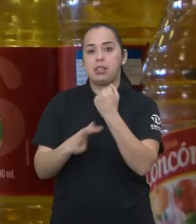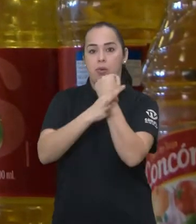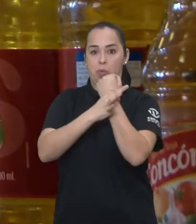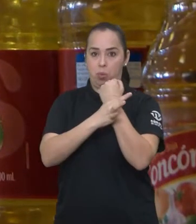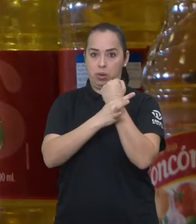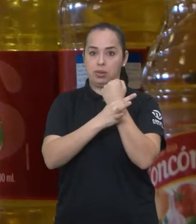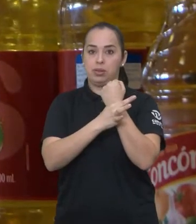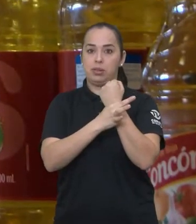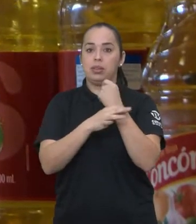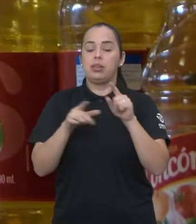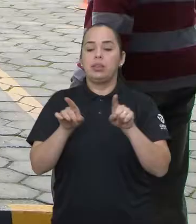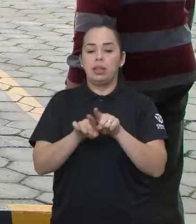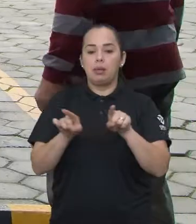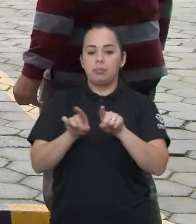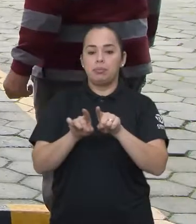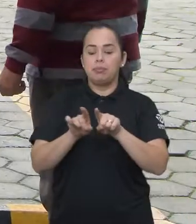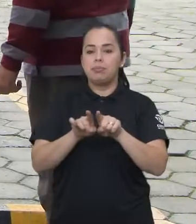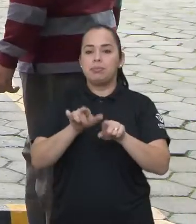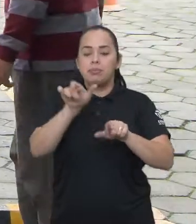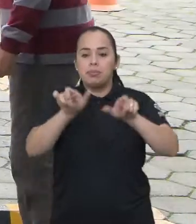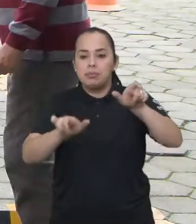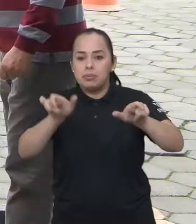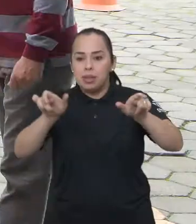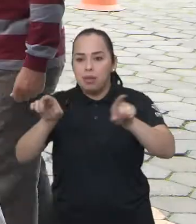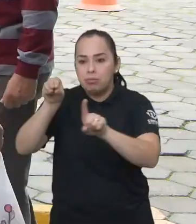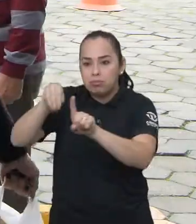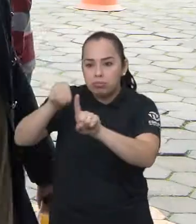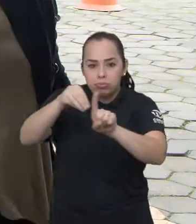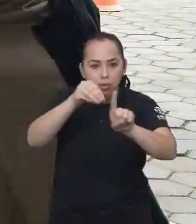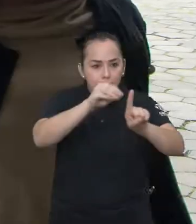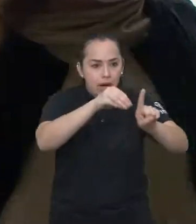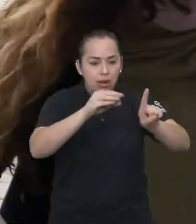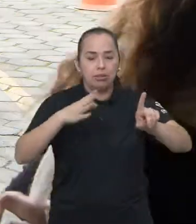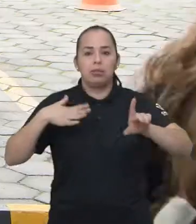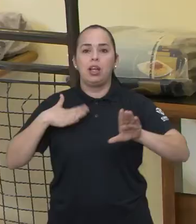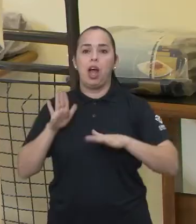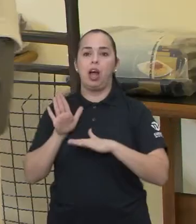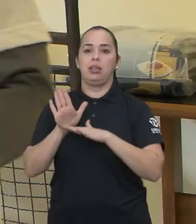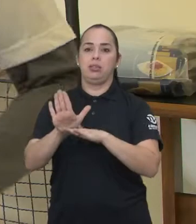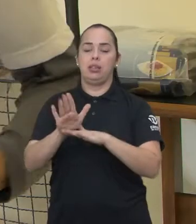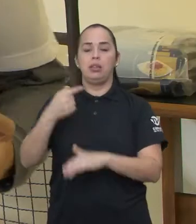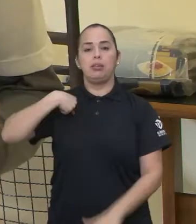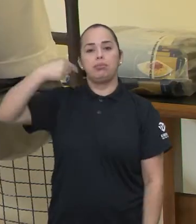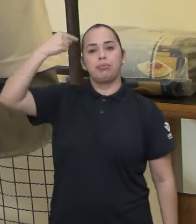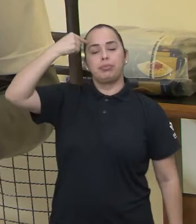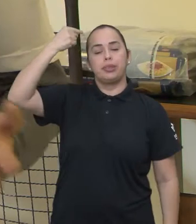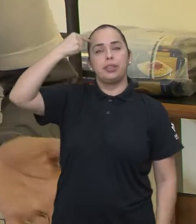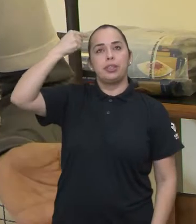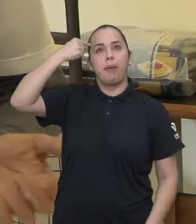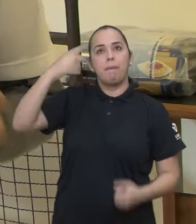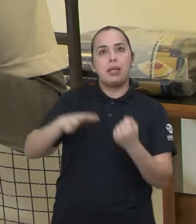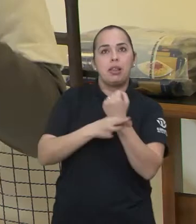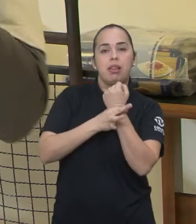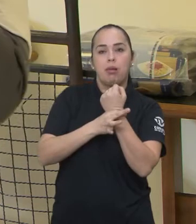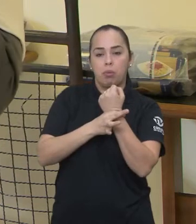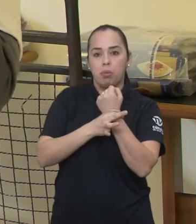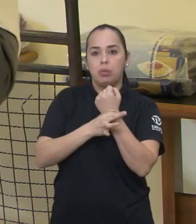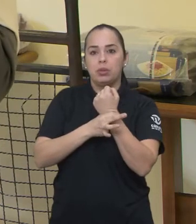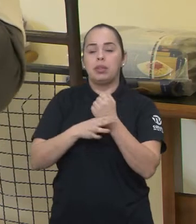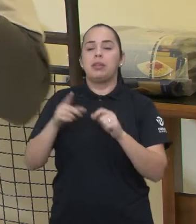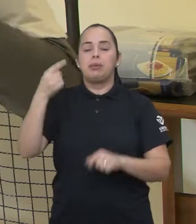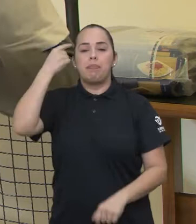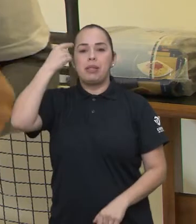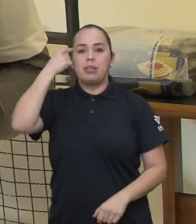segurança alimentar da população sobretudo nas pessoas mais vulneráveis acho que nós temos que pensar na segurança alimentar